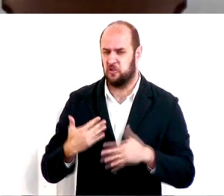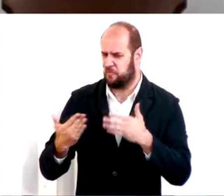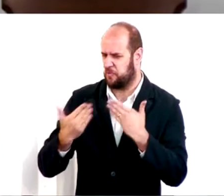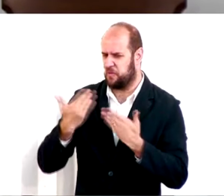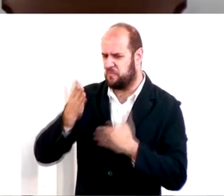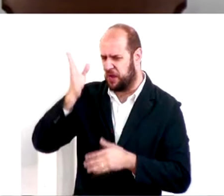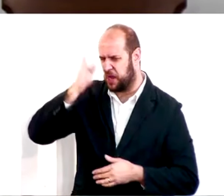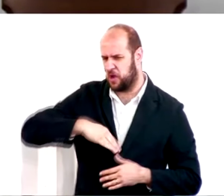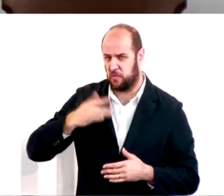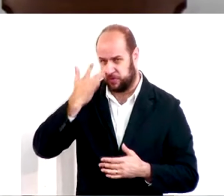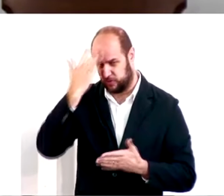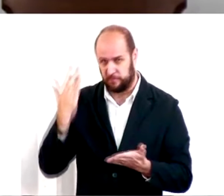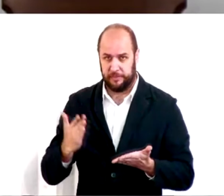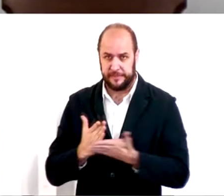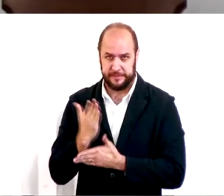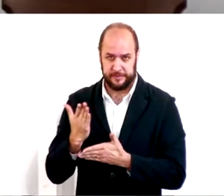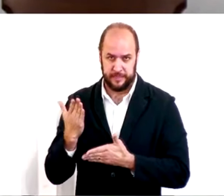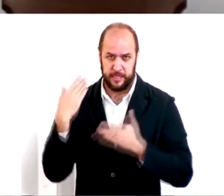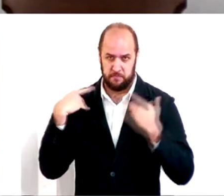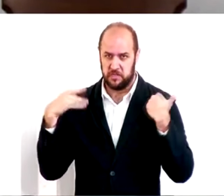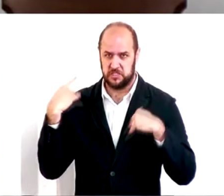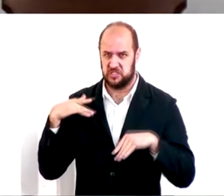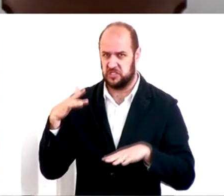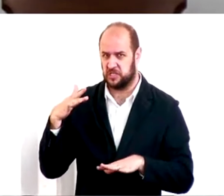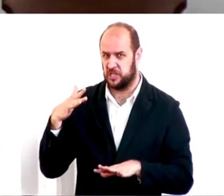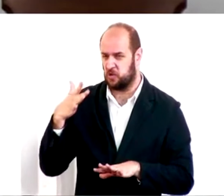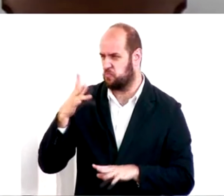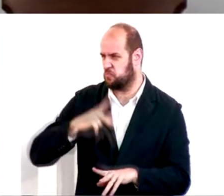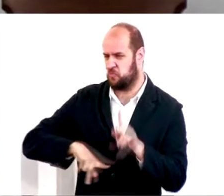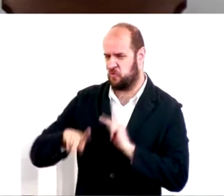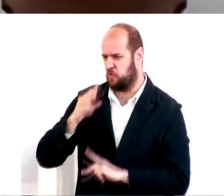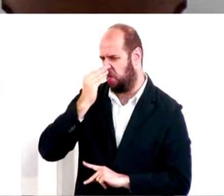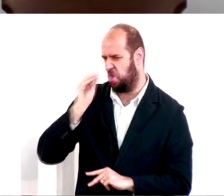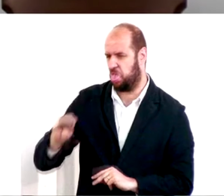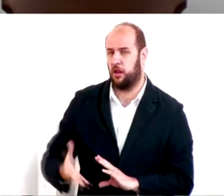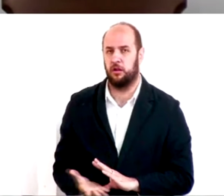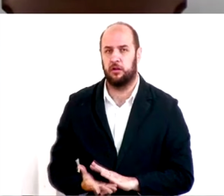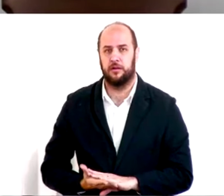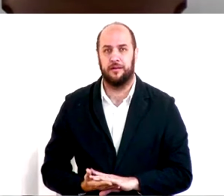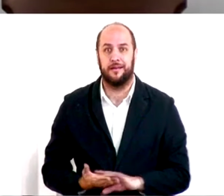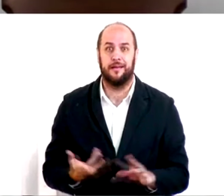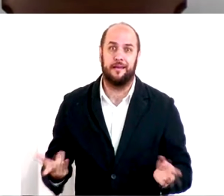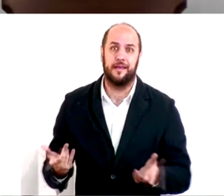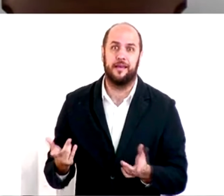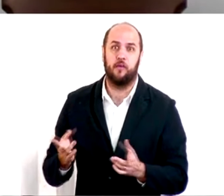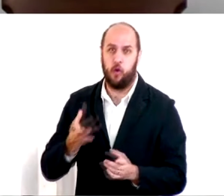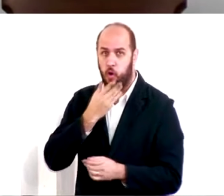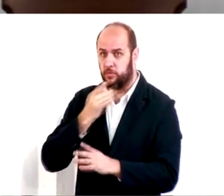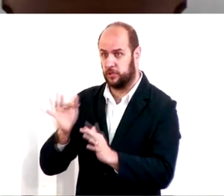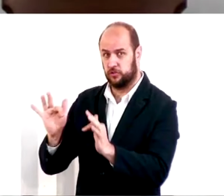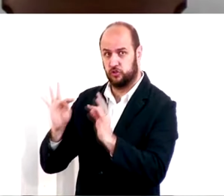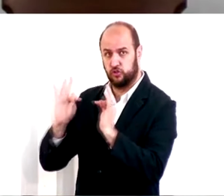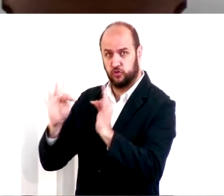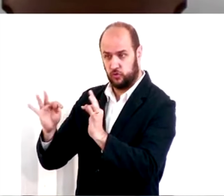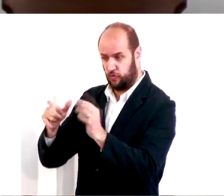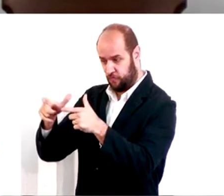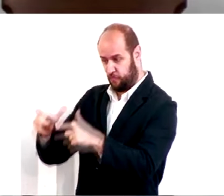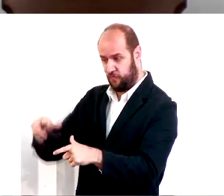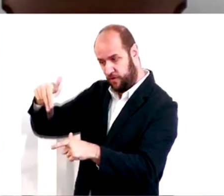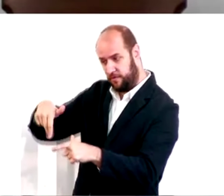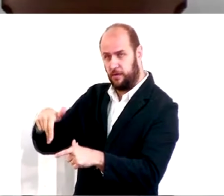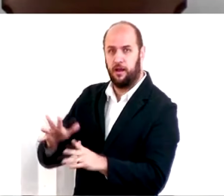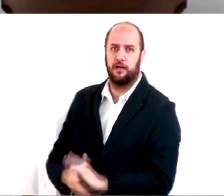passassem por Creta. E é justamente lá que Paulo deixa Tito. E ele diz algumas coisas no começo: